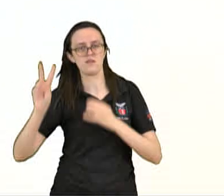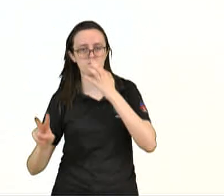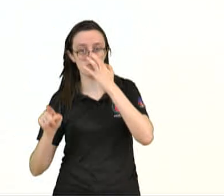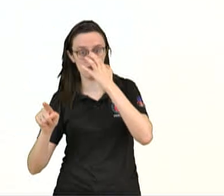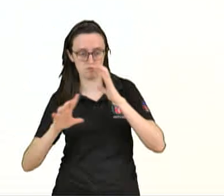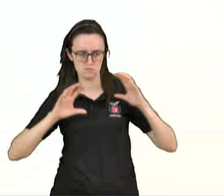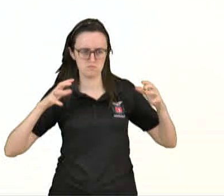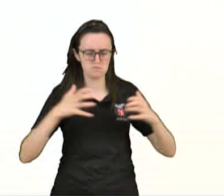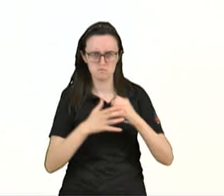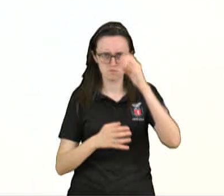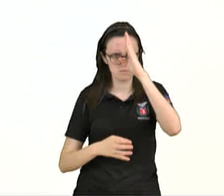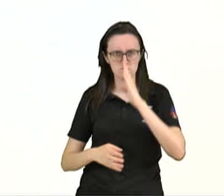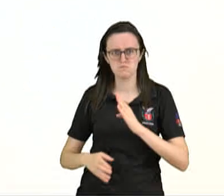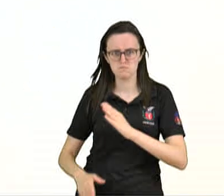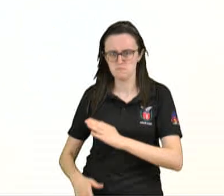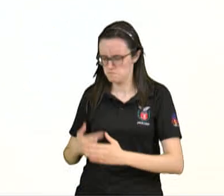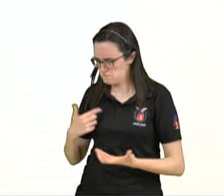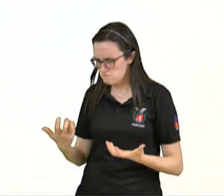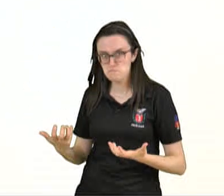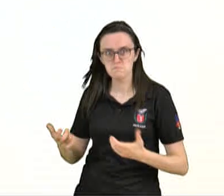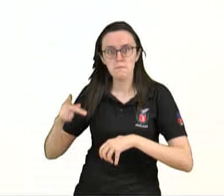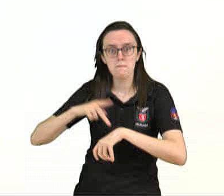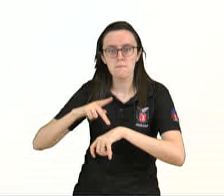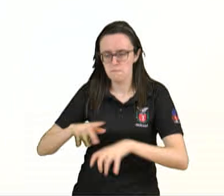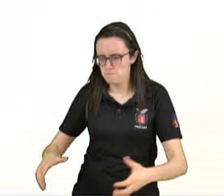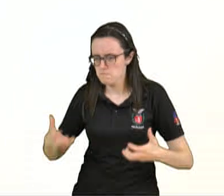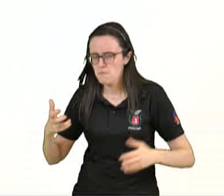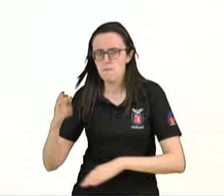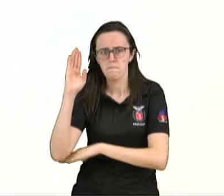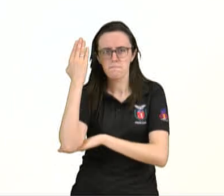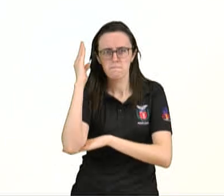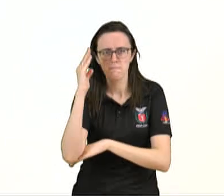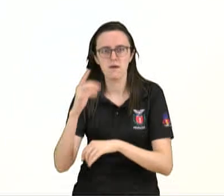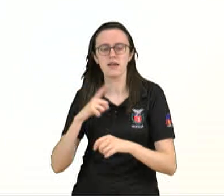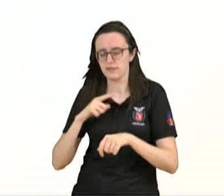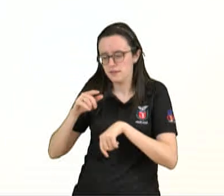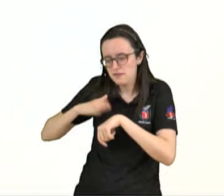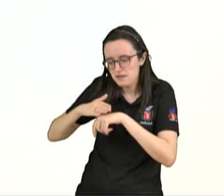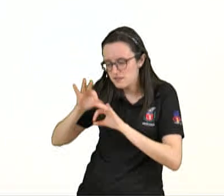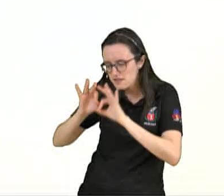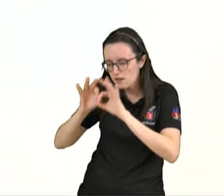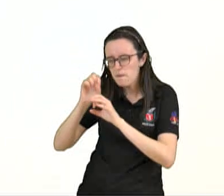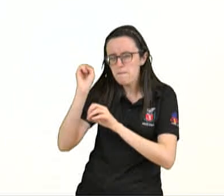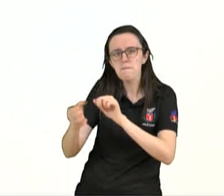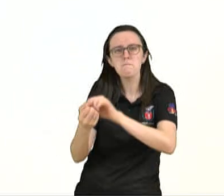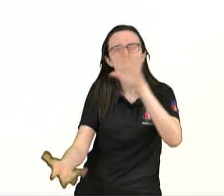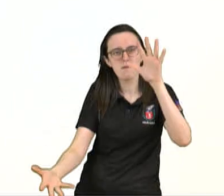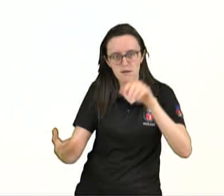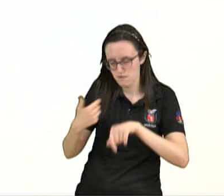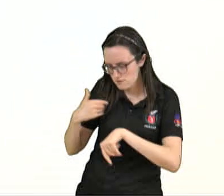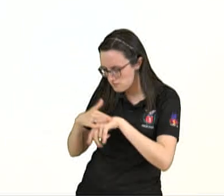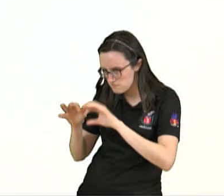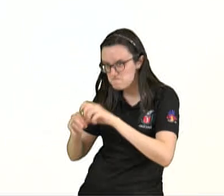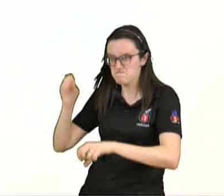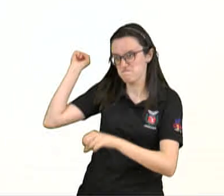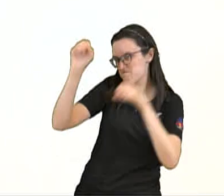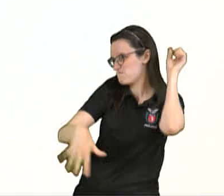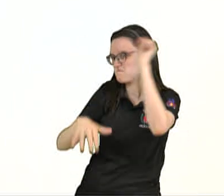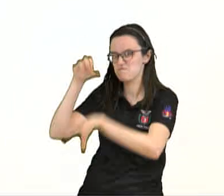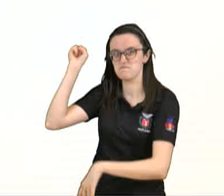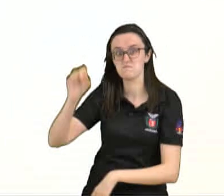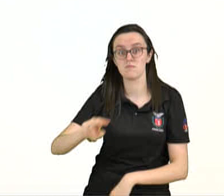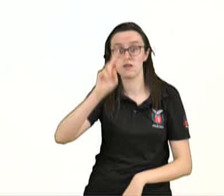de brasileiros armados com pedras, paus e bombas caseiras atacaram